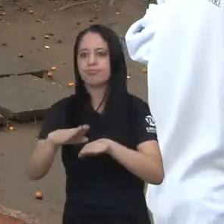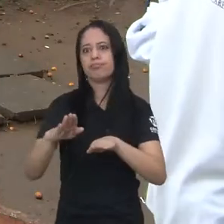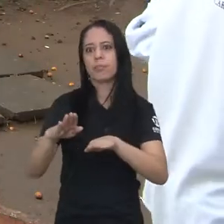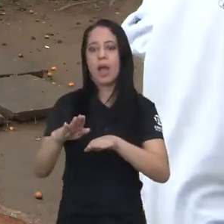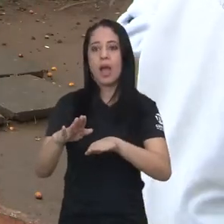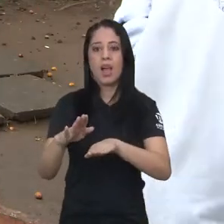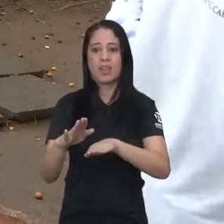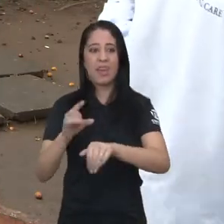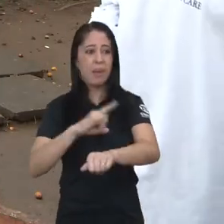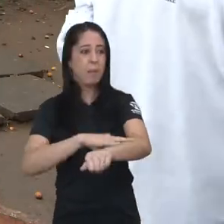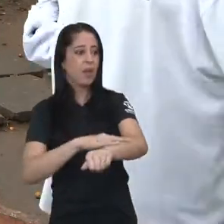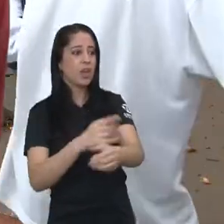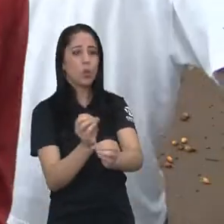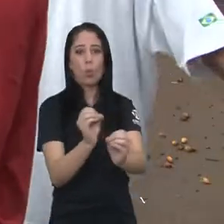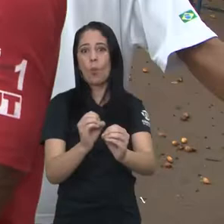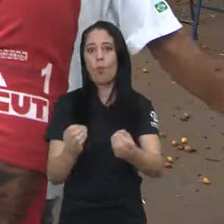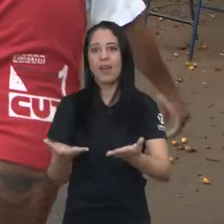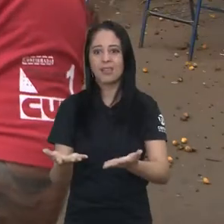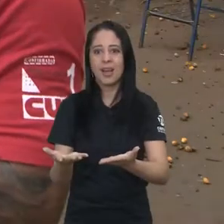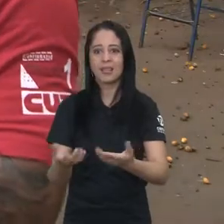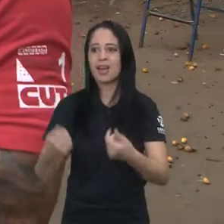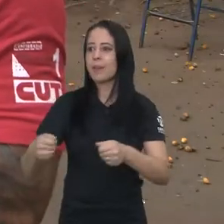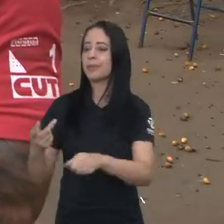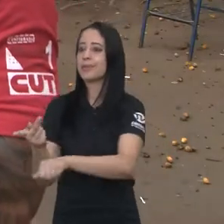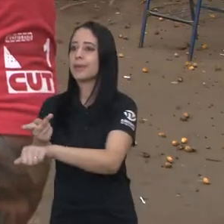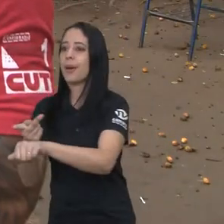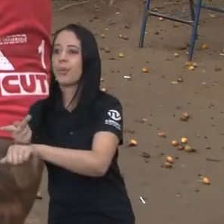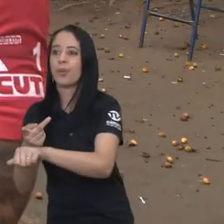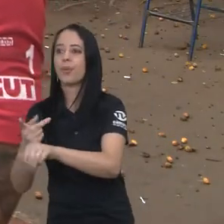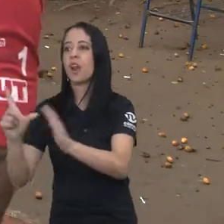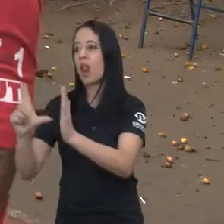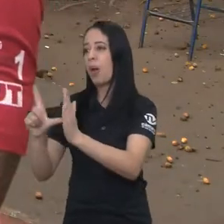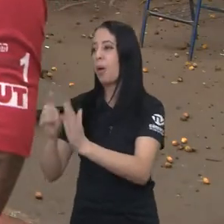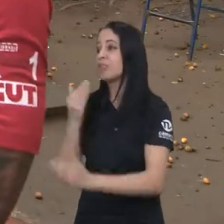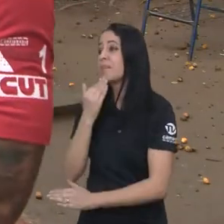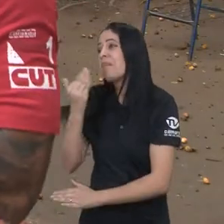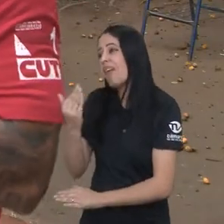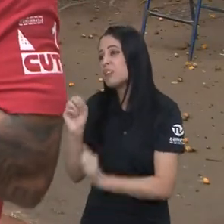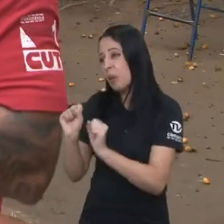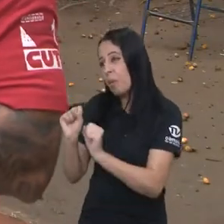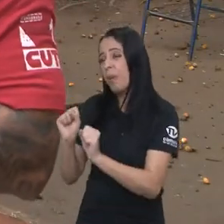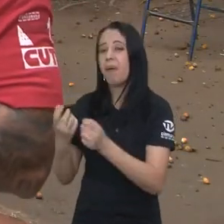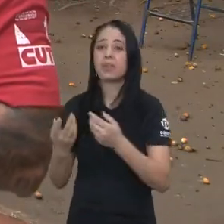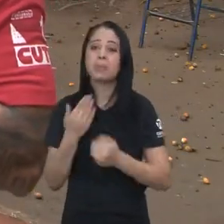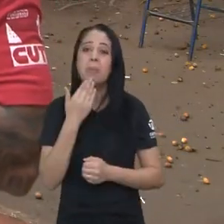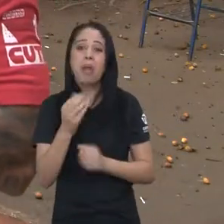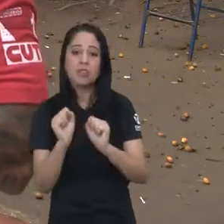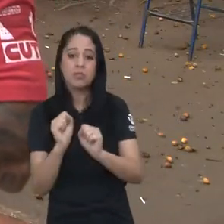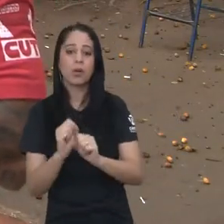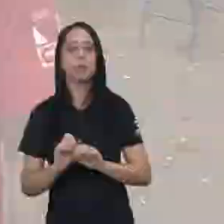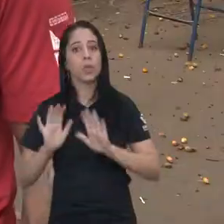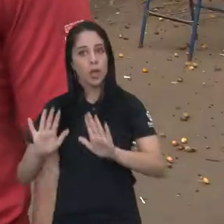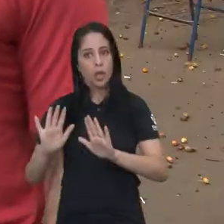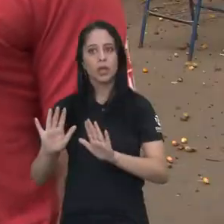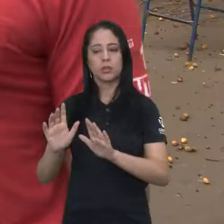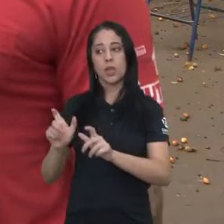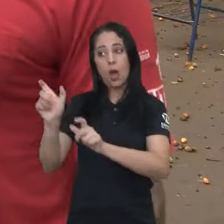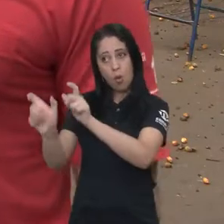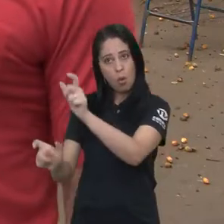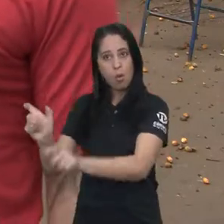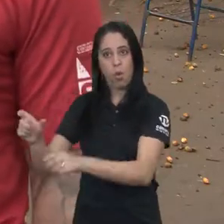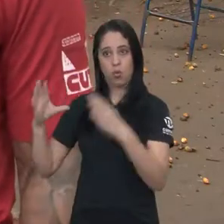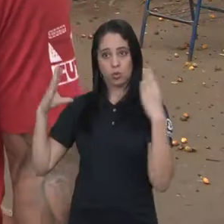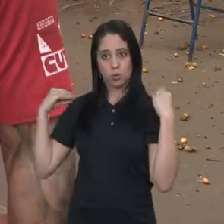praticamente na hora de sair não tem um local apropriado para usar um banheiro aí tem que ficar procurando comércio para tá usando né tá